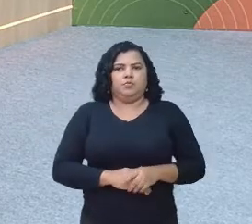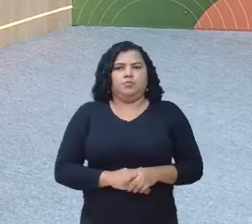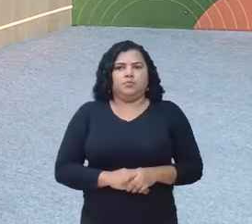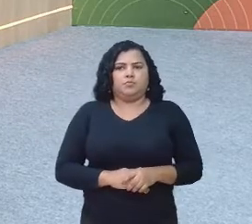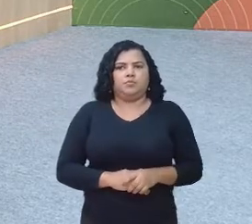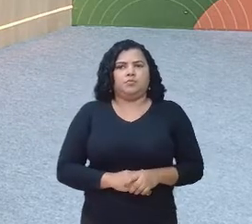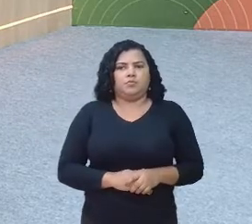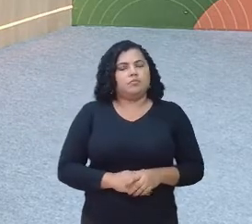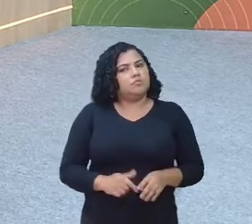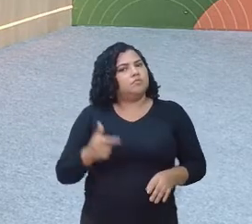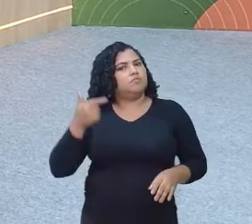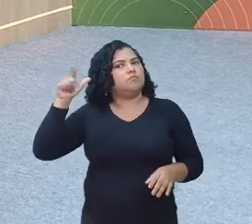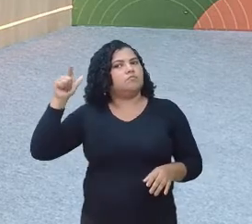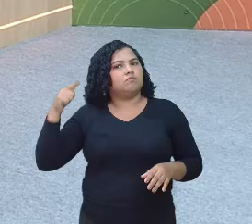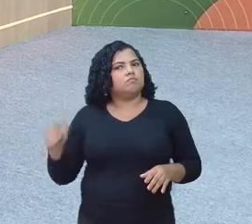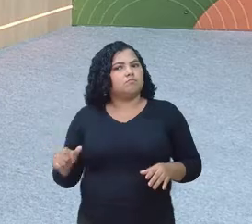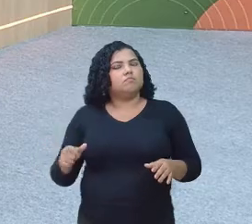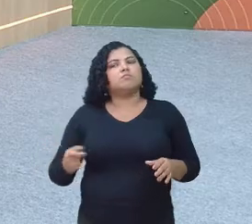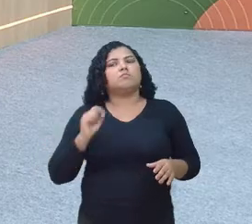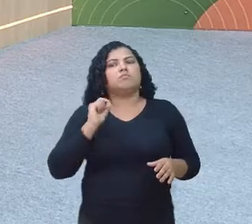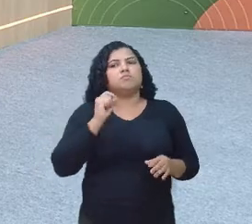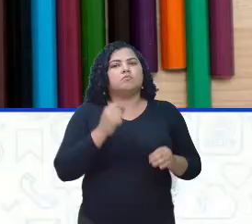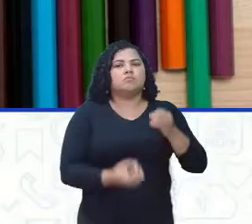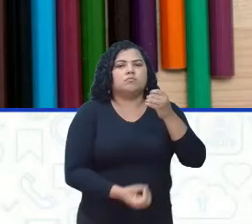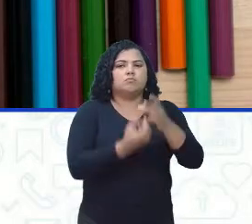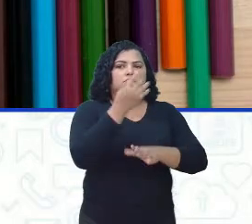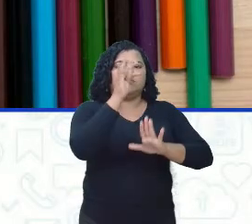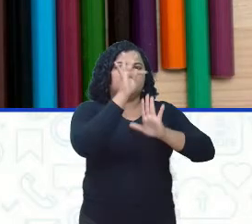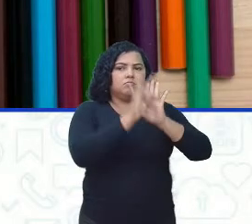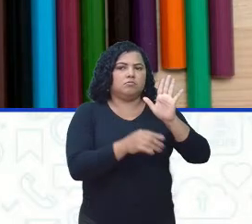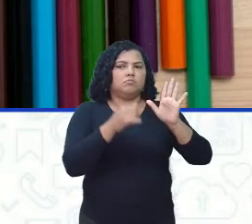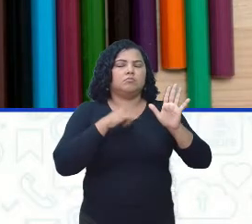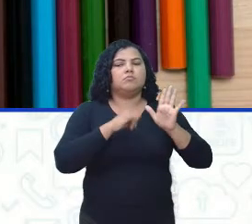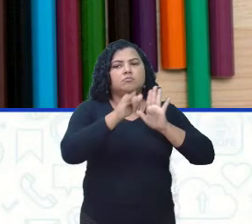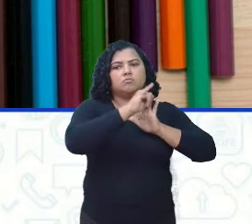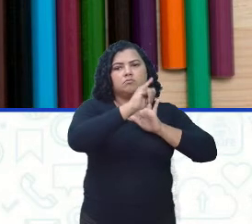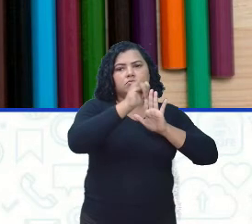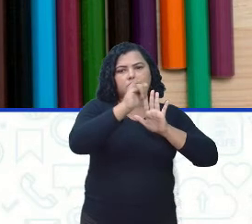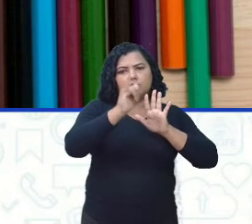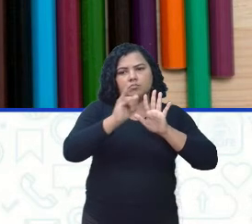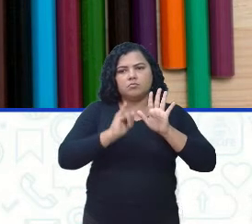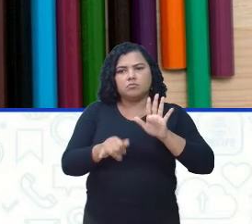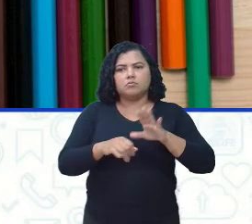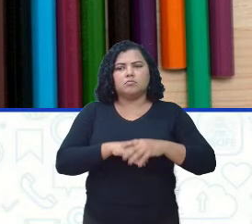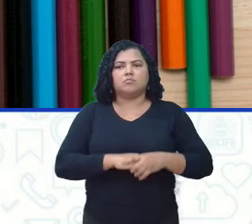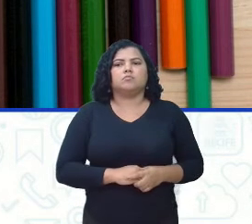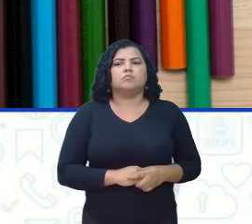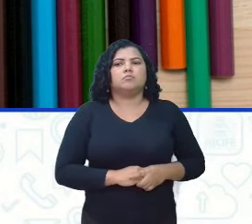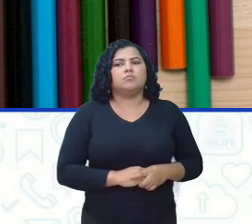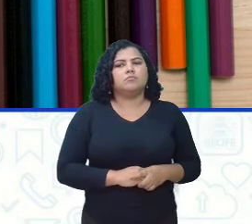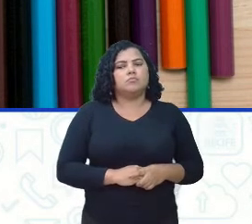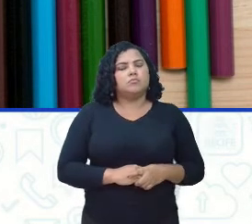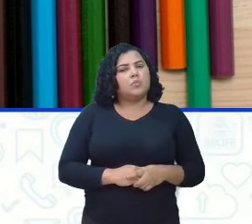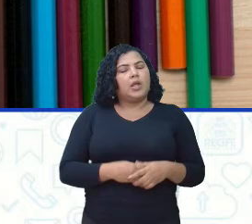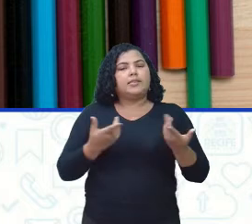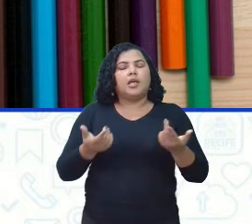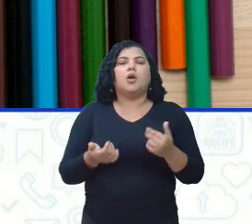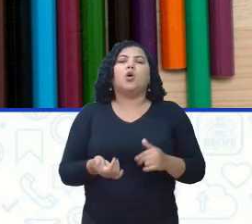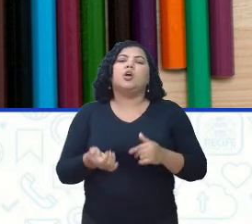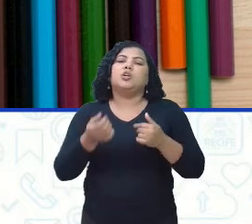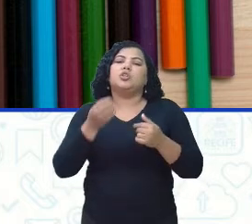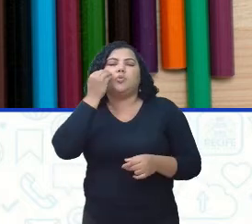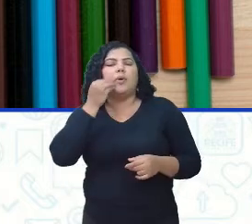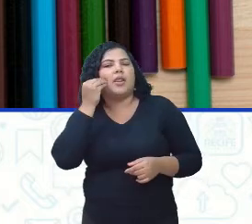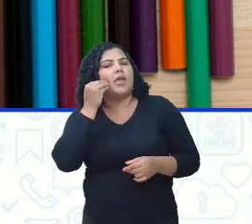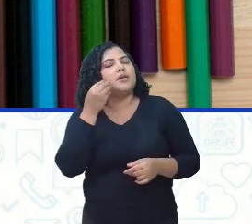outras produções textuais que são da ordem do relatar também, que eu tinha dito para vocês que eu ia falar. Discurso de experiências vividas,